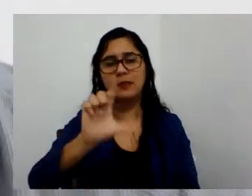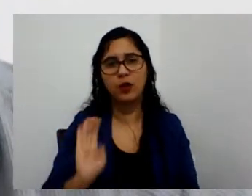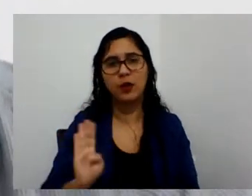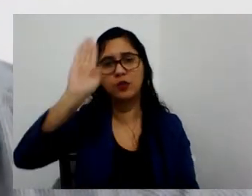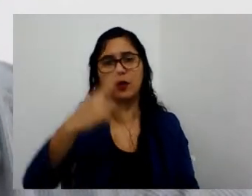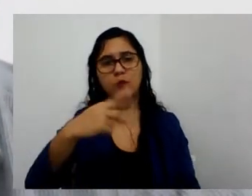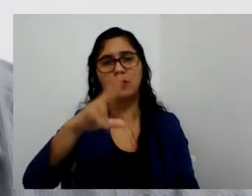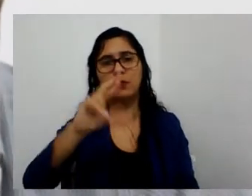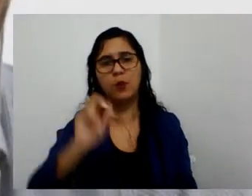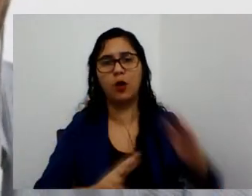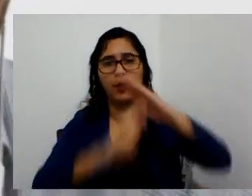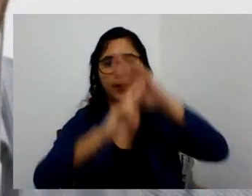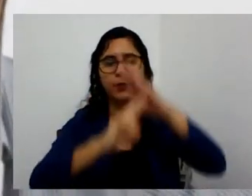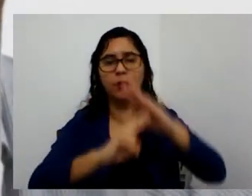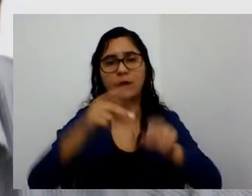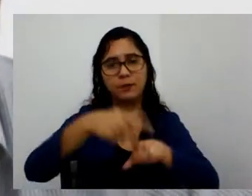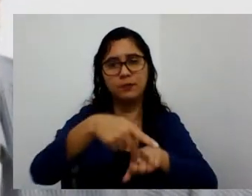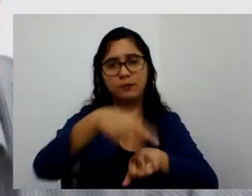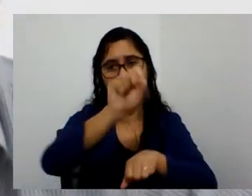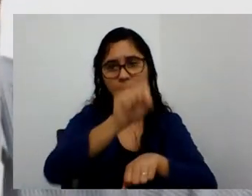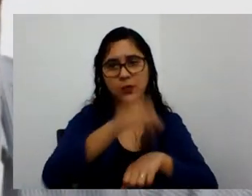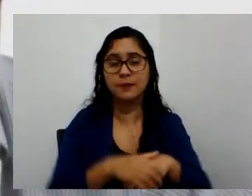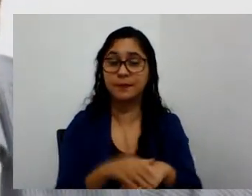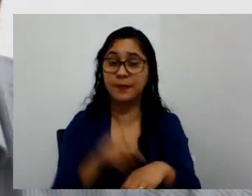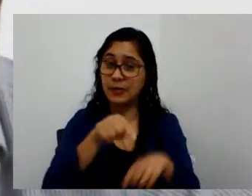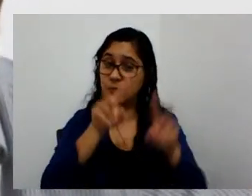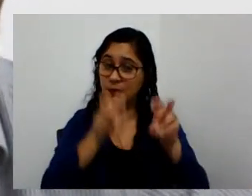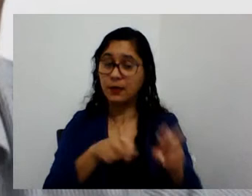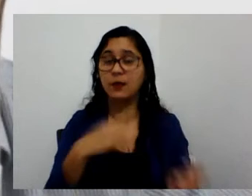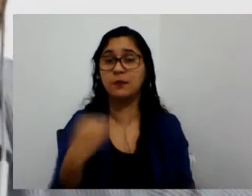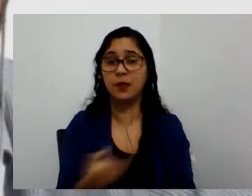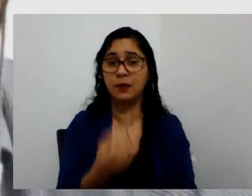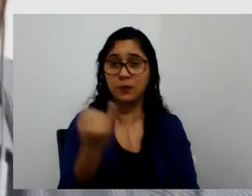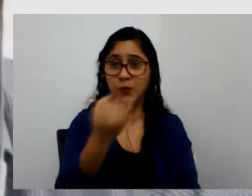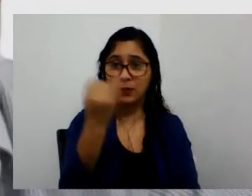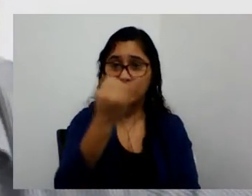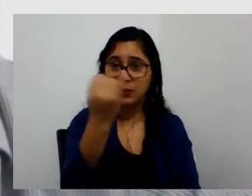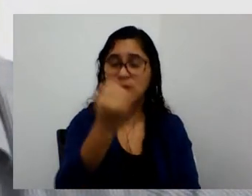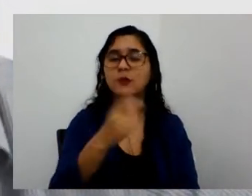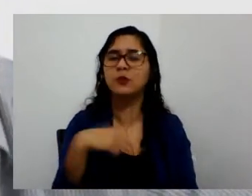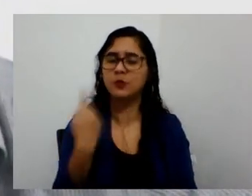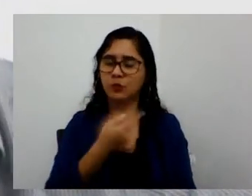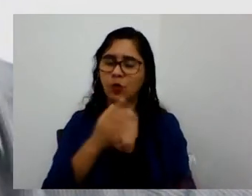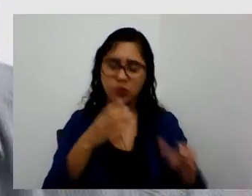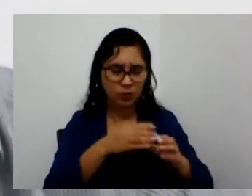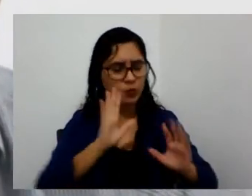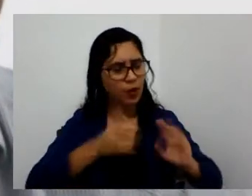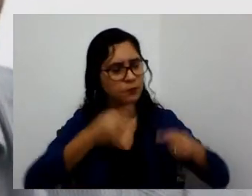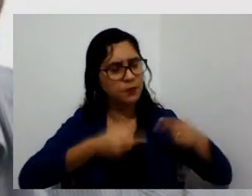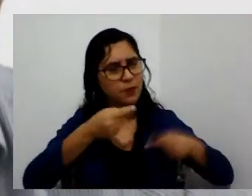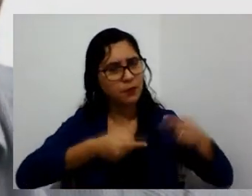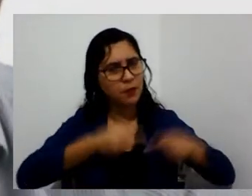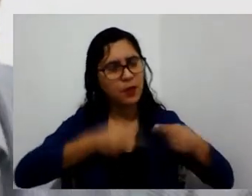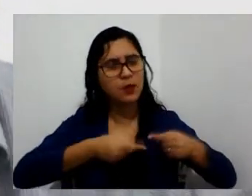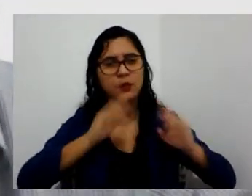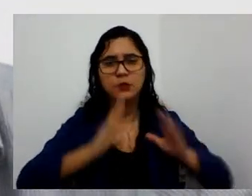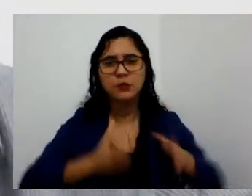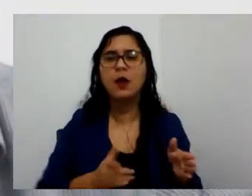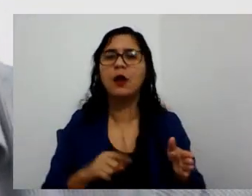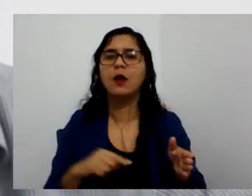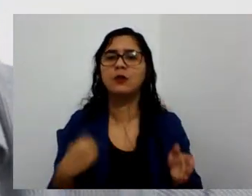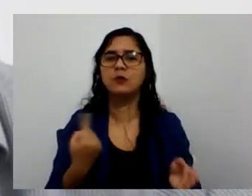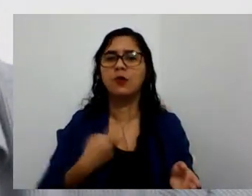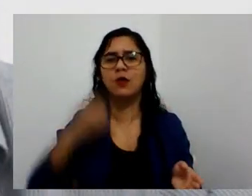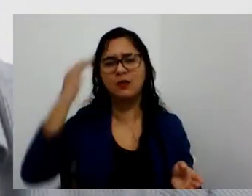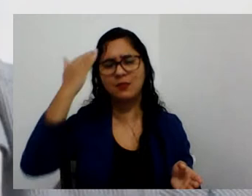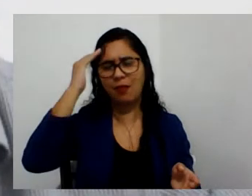da Educação. Esse tema é um tema muito importante que a gente já discutiu muito na nossa equipe e a gente entende claramente